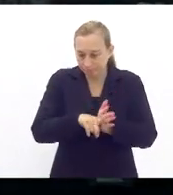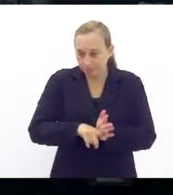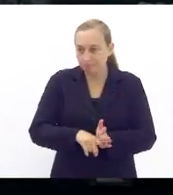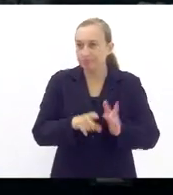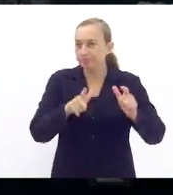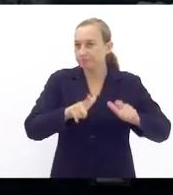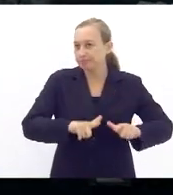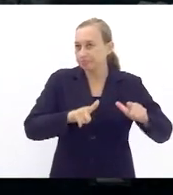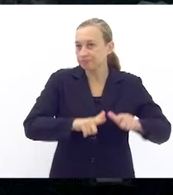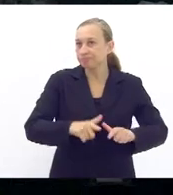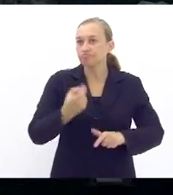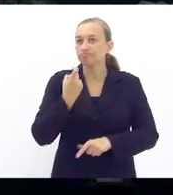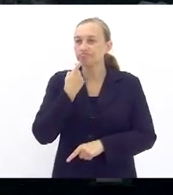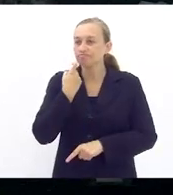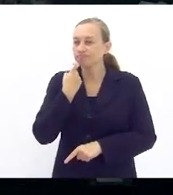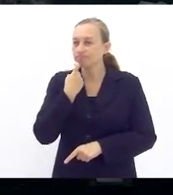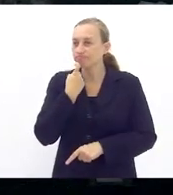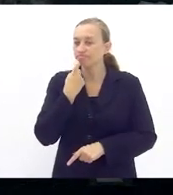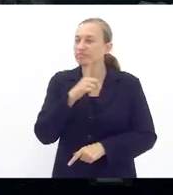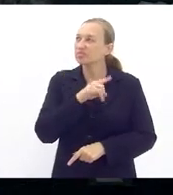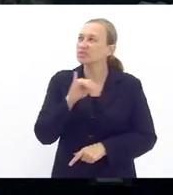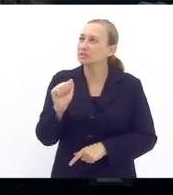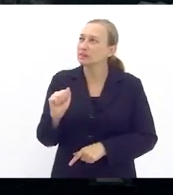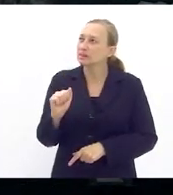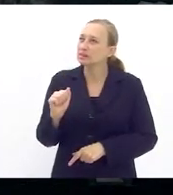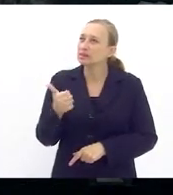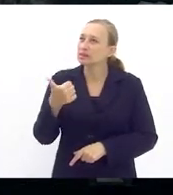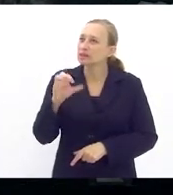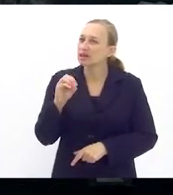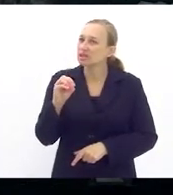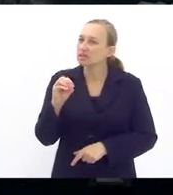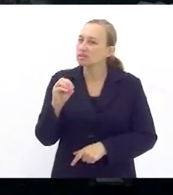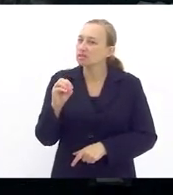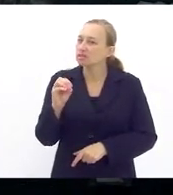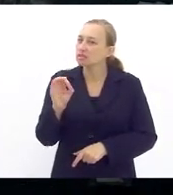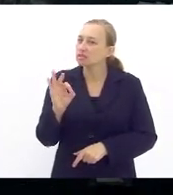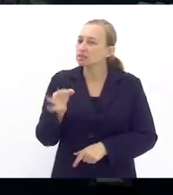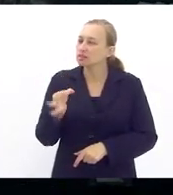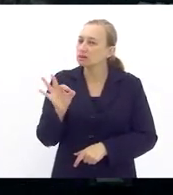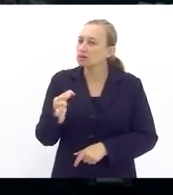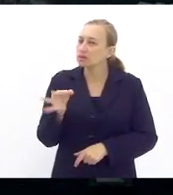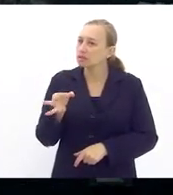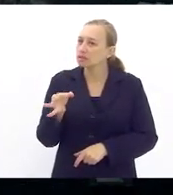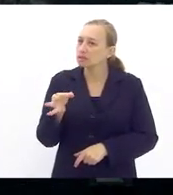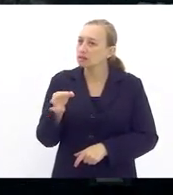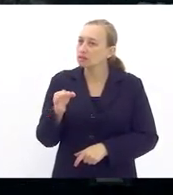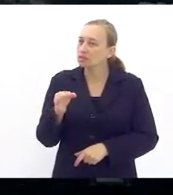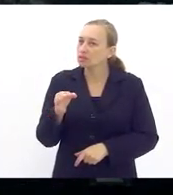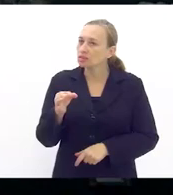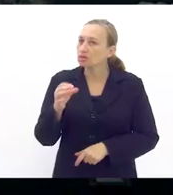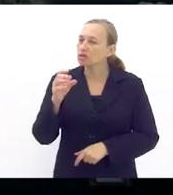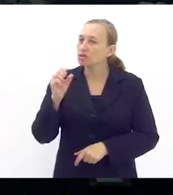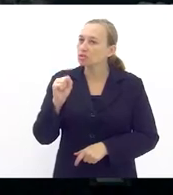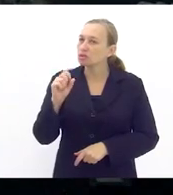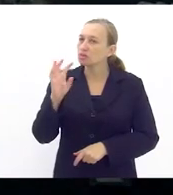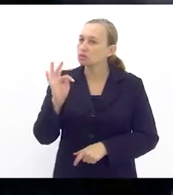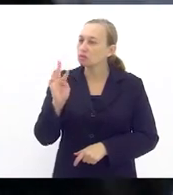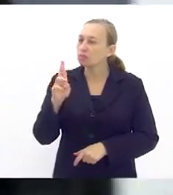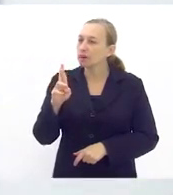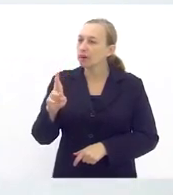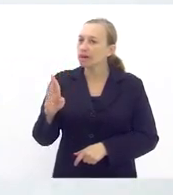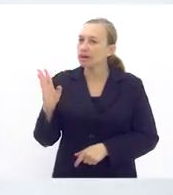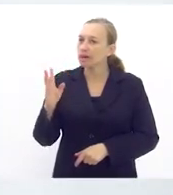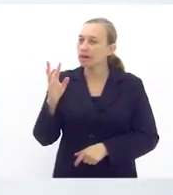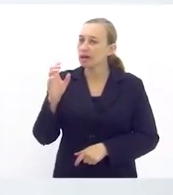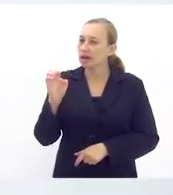na sexta-feira dia 10 certo que foi o superintendente que é a autoridade máxima da